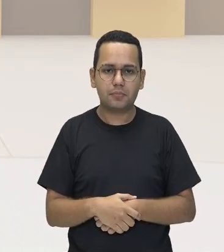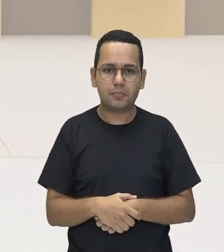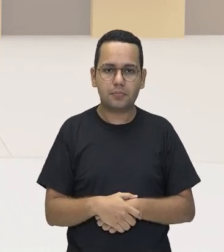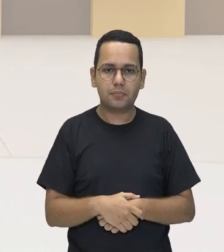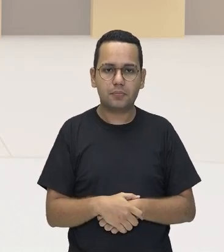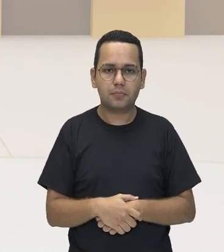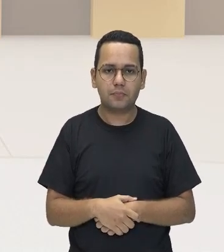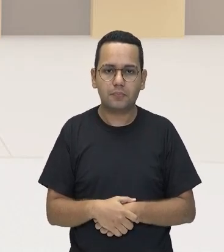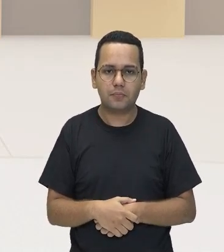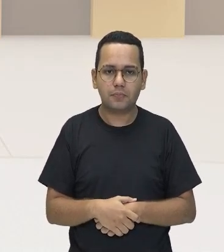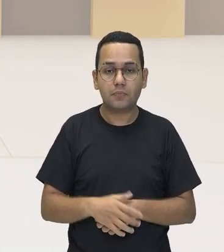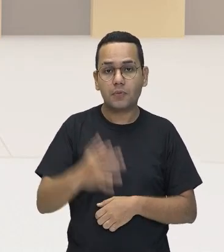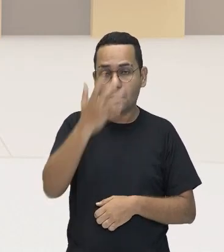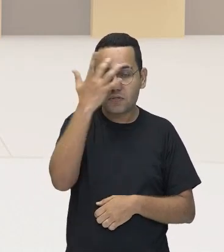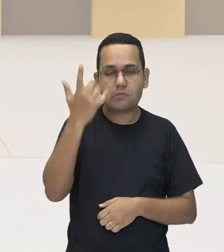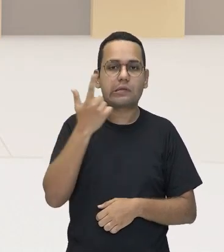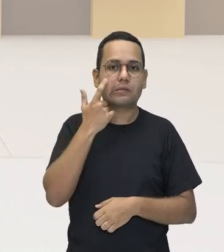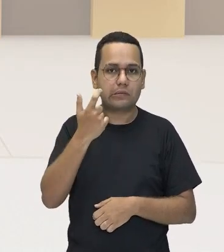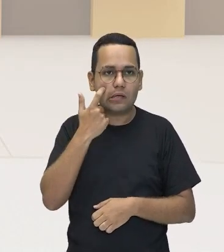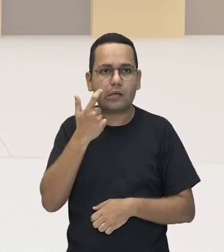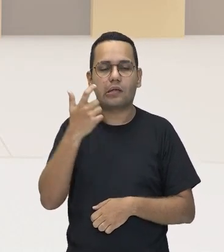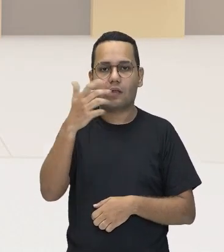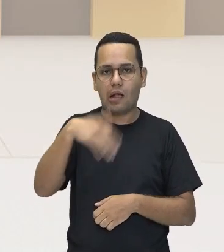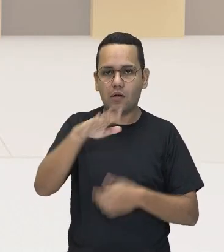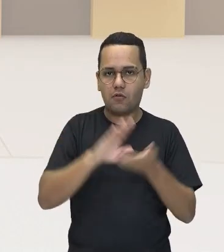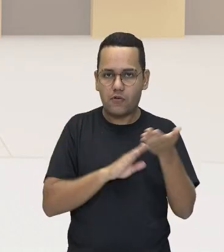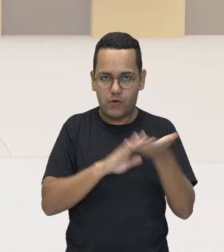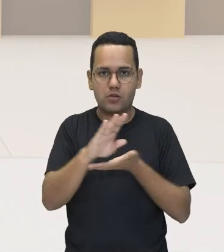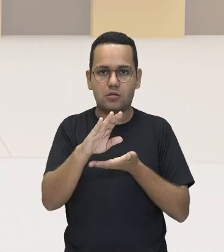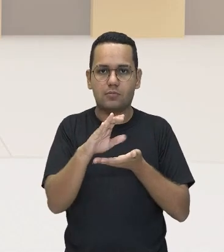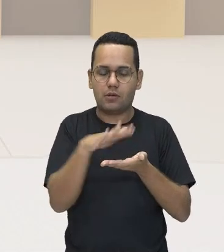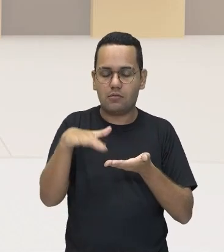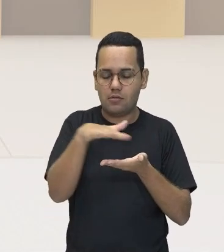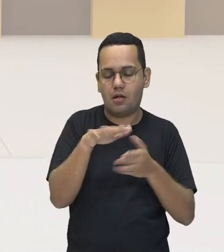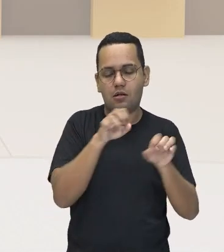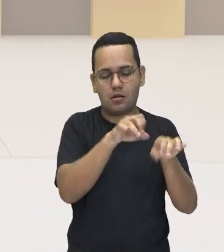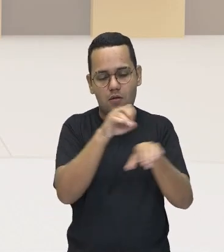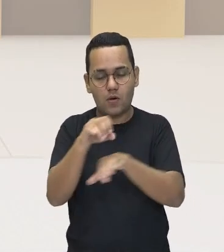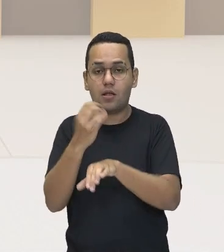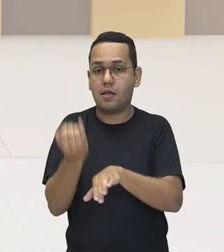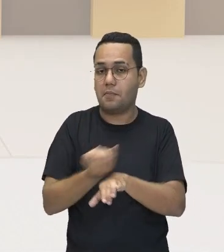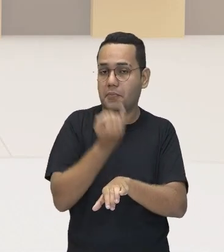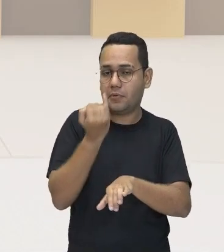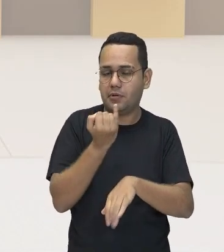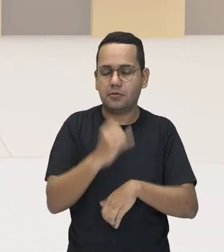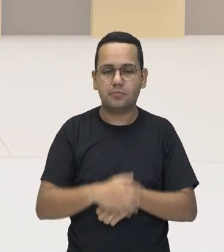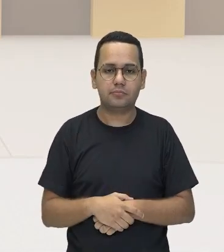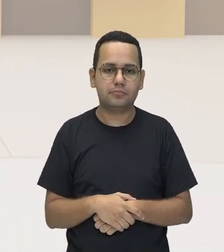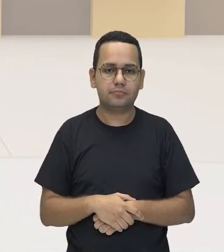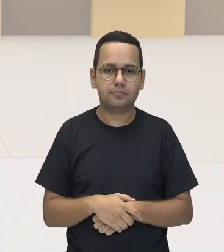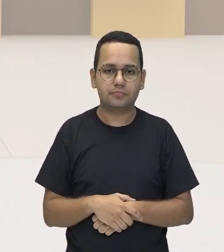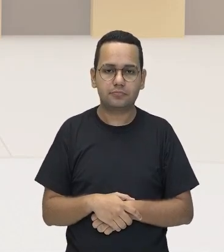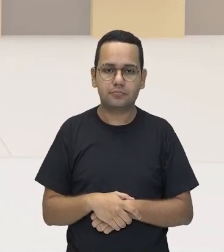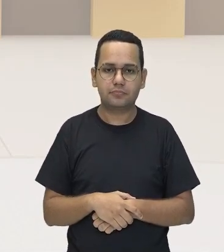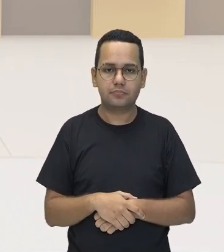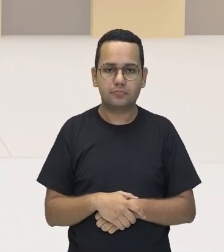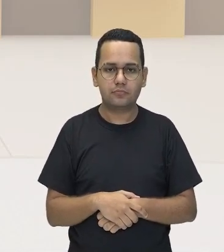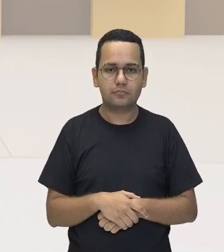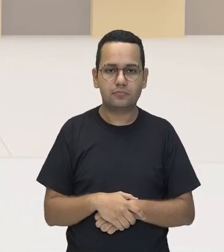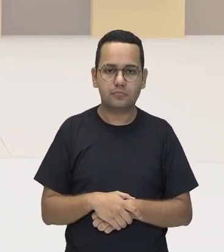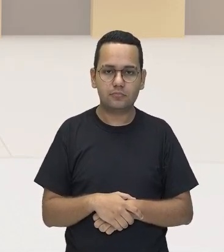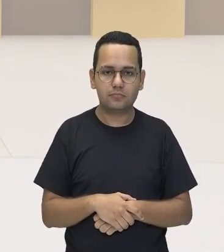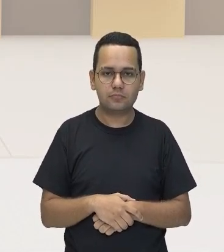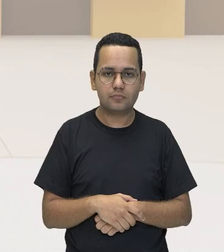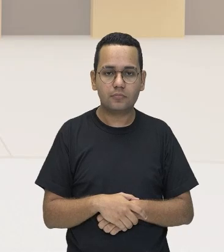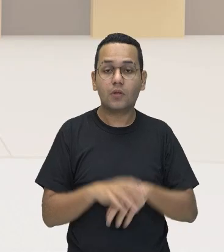fazer esse tipo de capacitação e educação também é muito importante aí para o desenvolvimento. Como eu falei no início, né, um bom empresário,